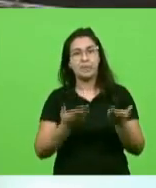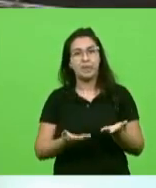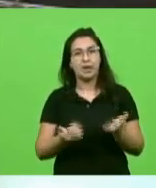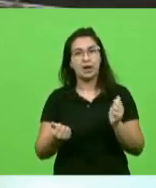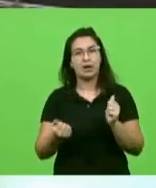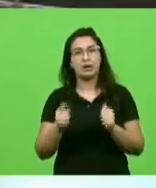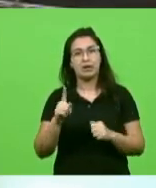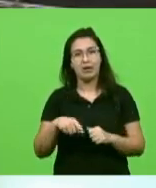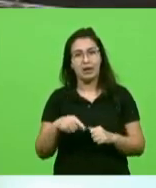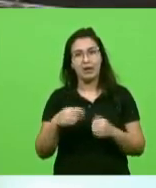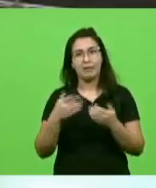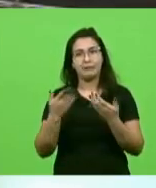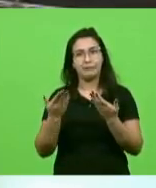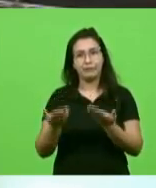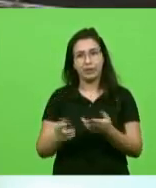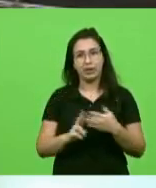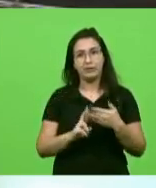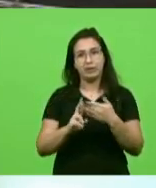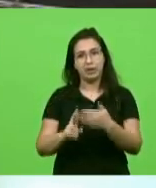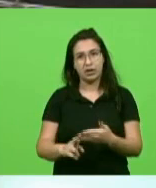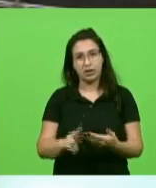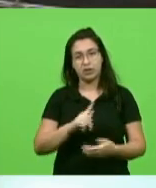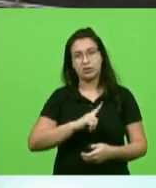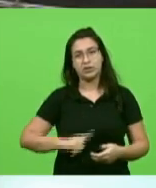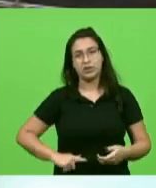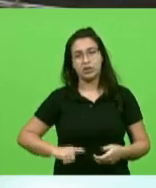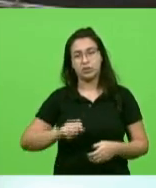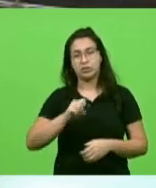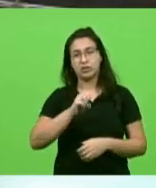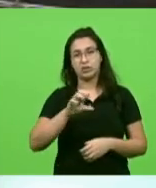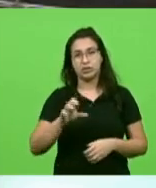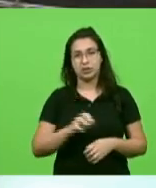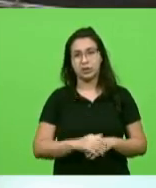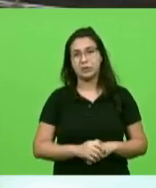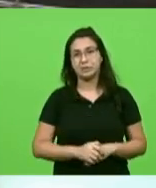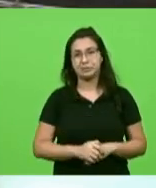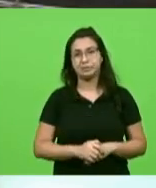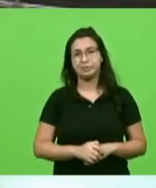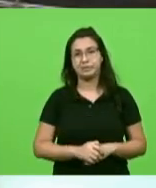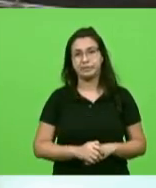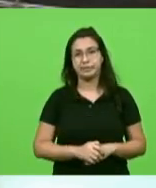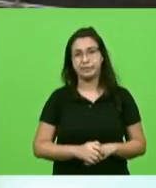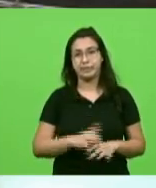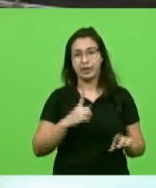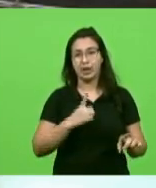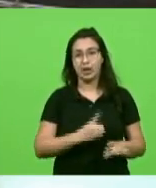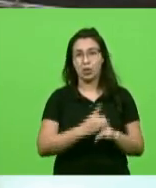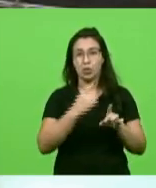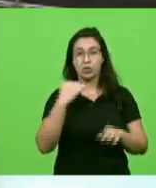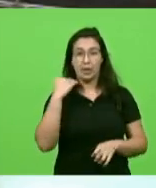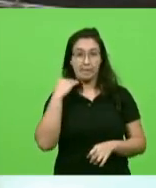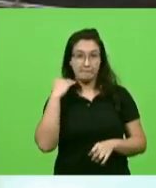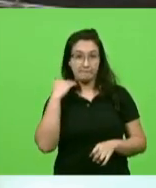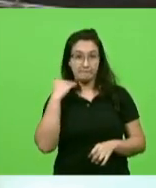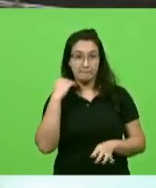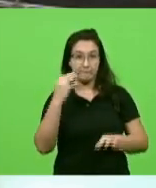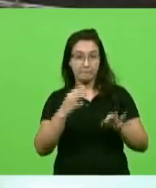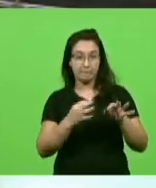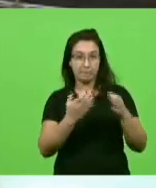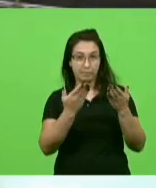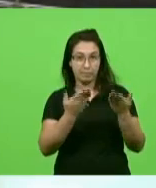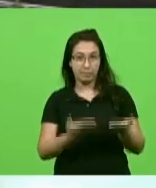com o governador de Santa Catarina sabe ainda destacar que as terras decidiram mudar bancários constantes